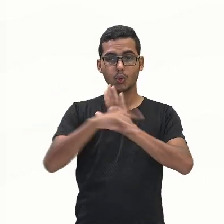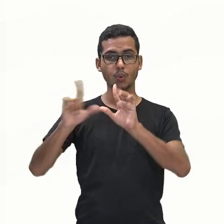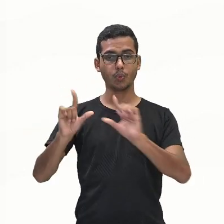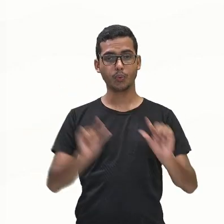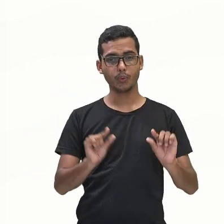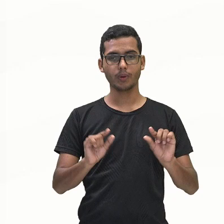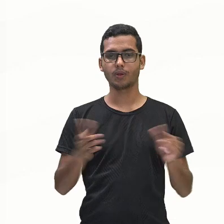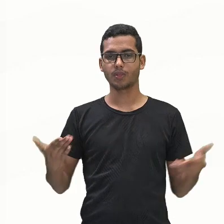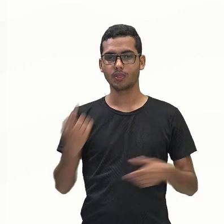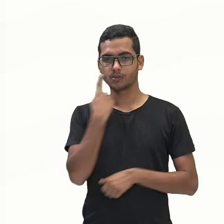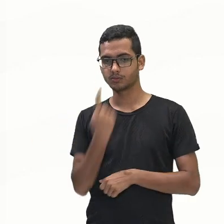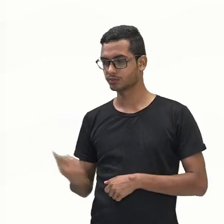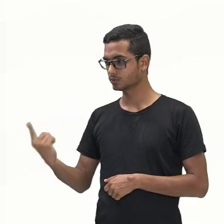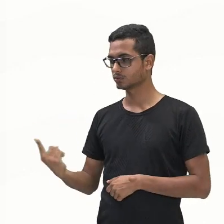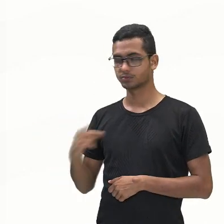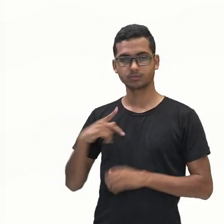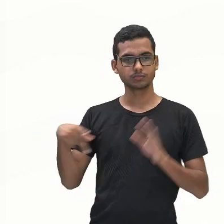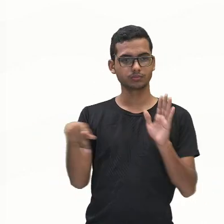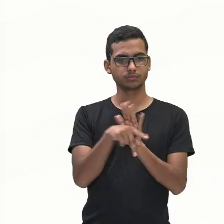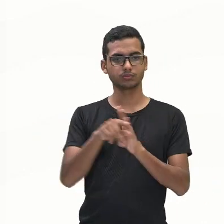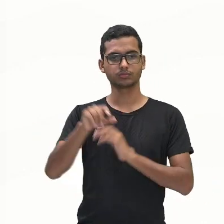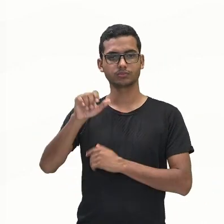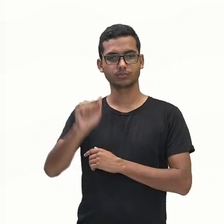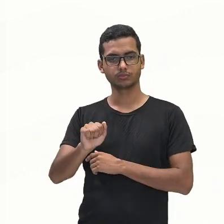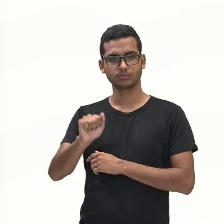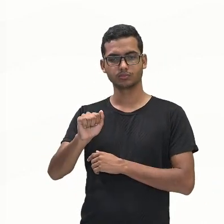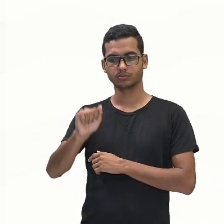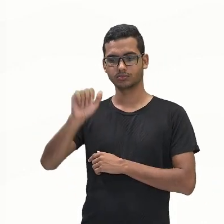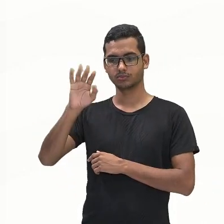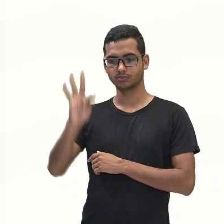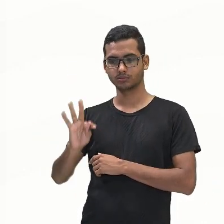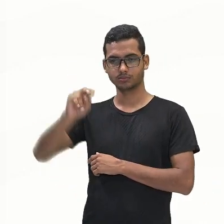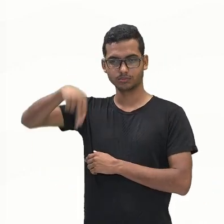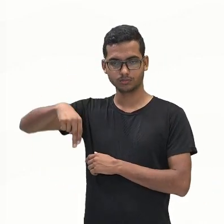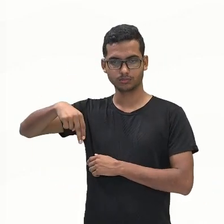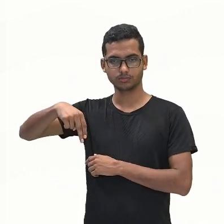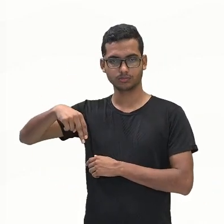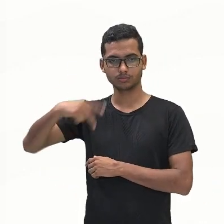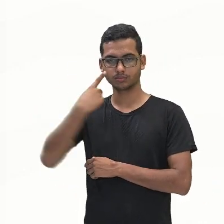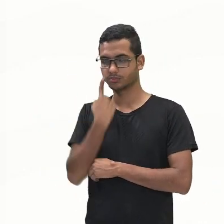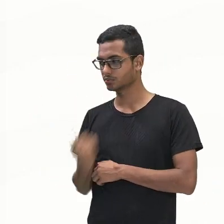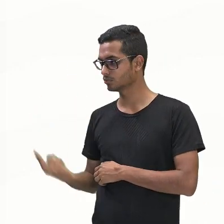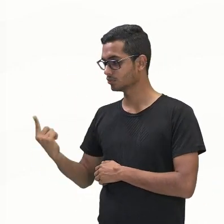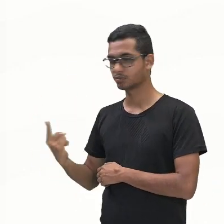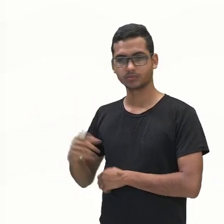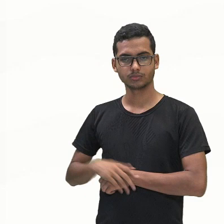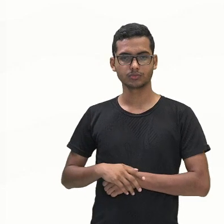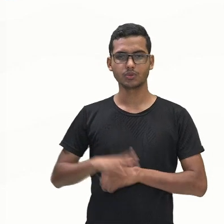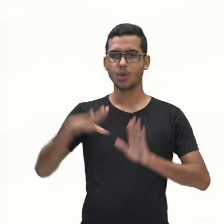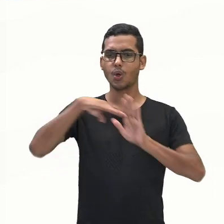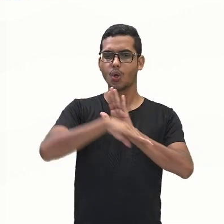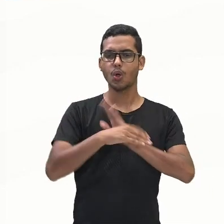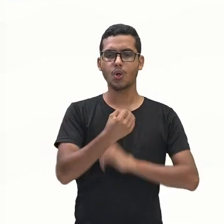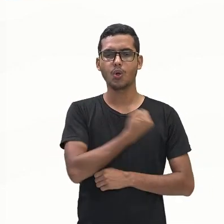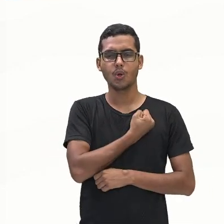a gente tem aqui, olha, o município de Atalaia do Norte, tá bom? Com um índice aqui